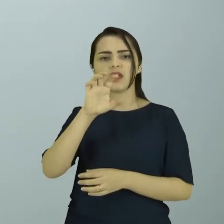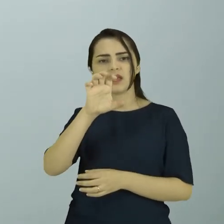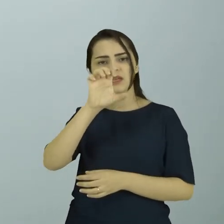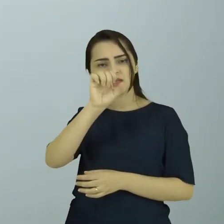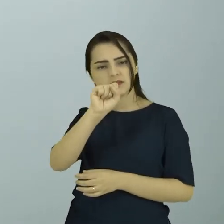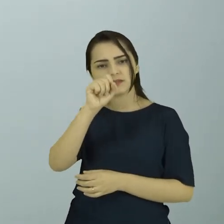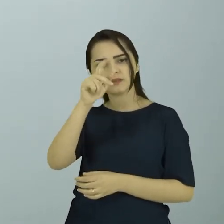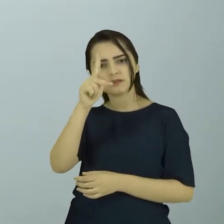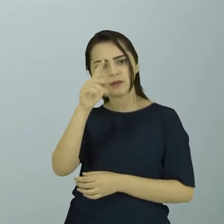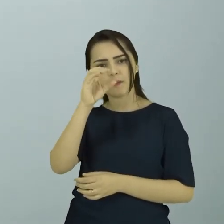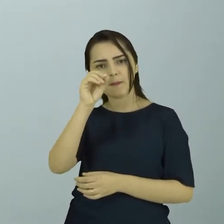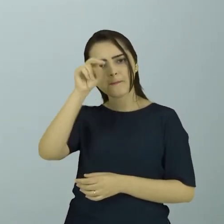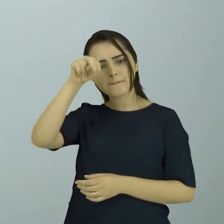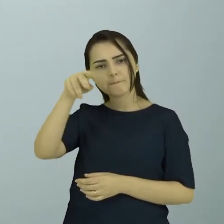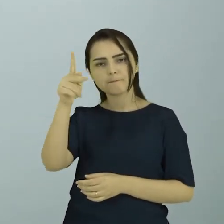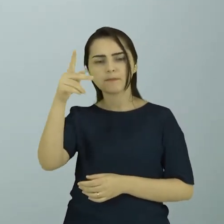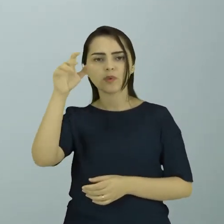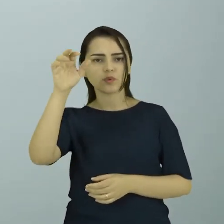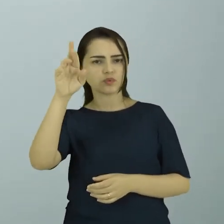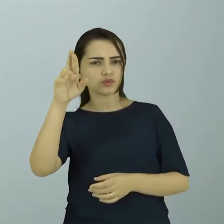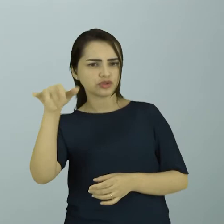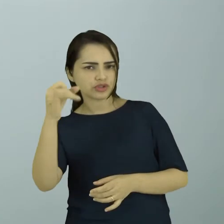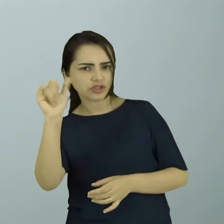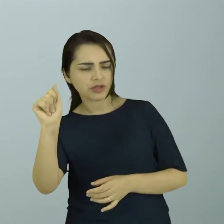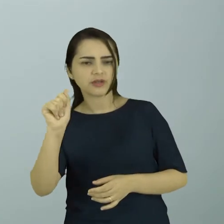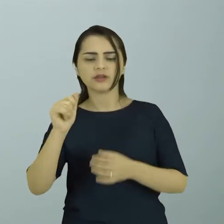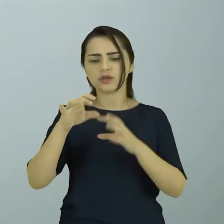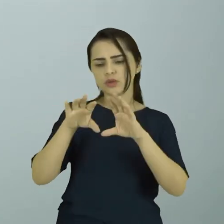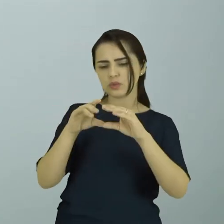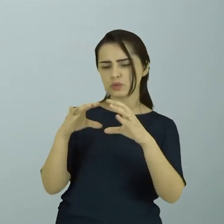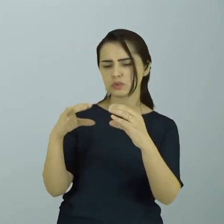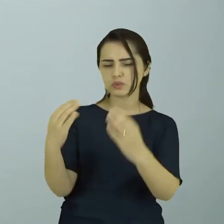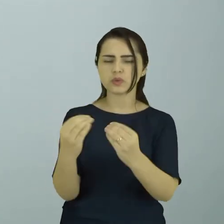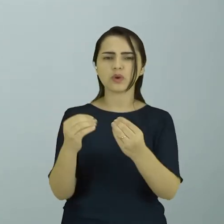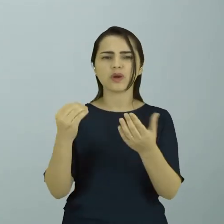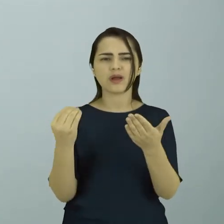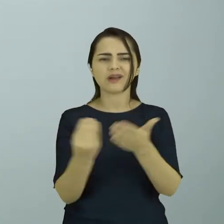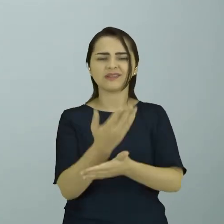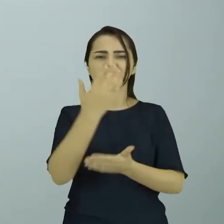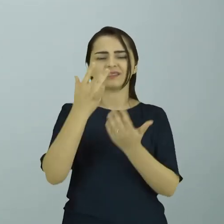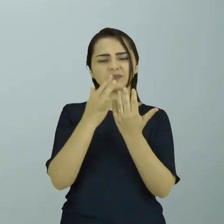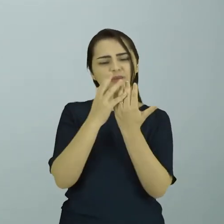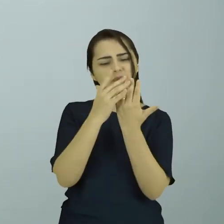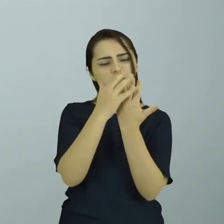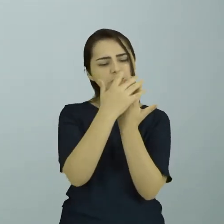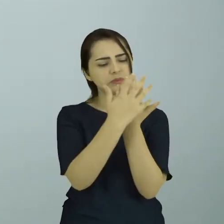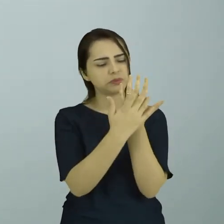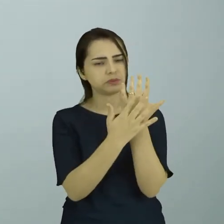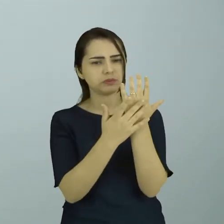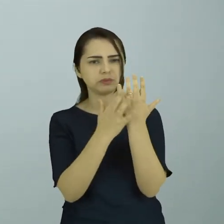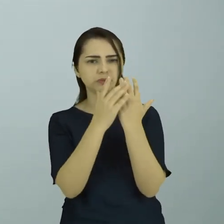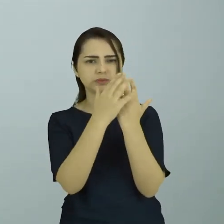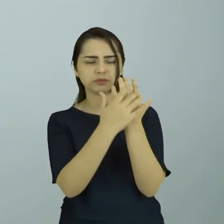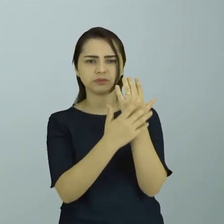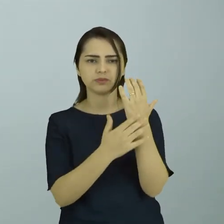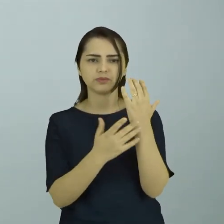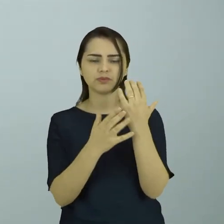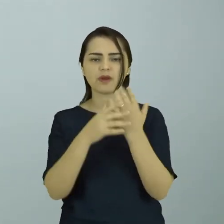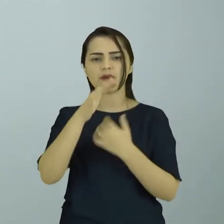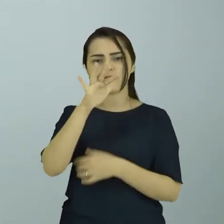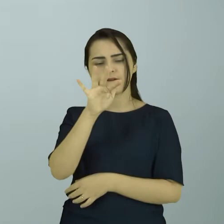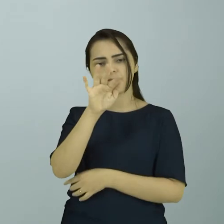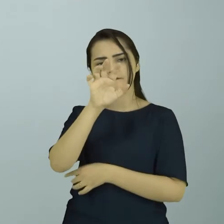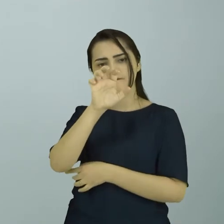vulnerável à umidade, essa esponjinha ela vai começar a surgir ferrugem por conta